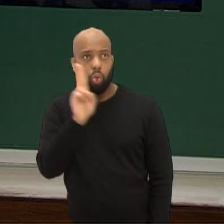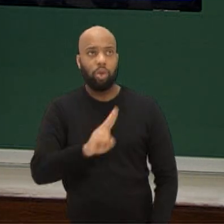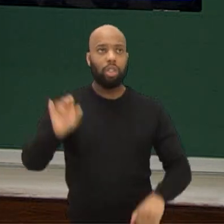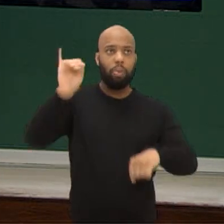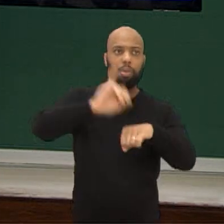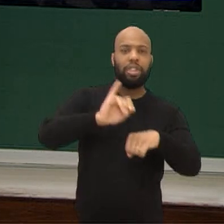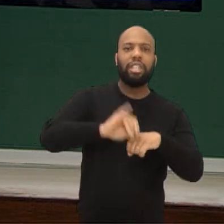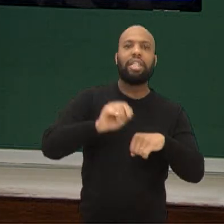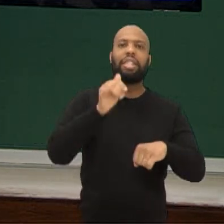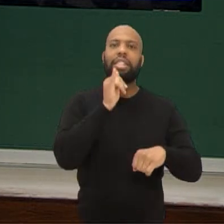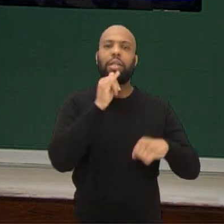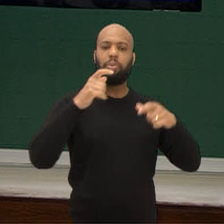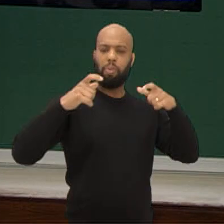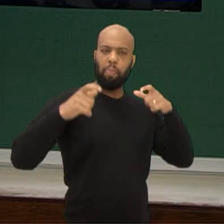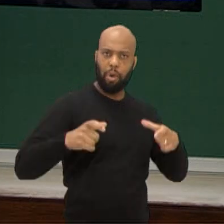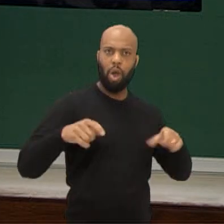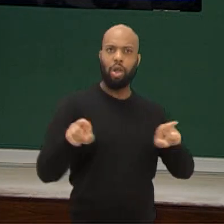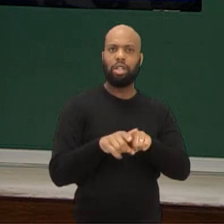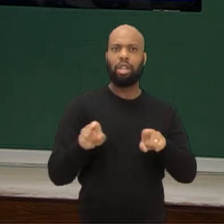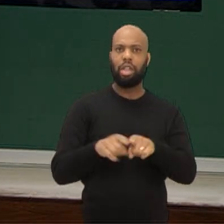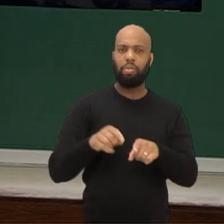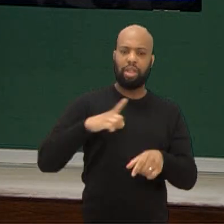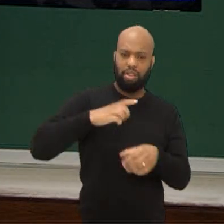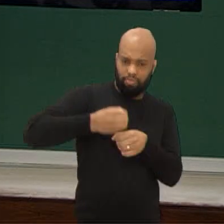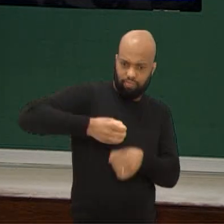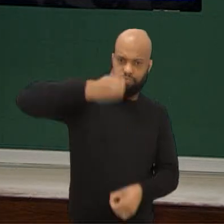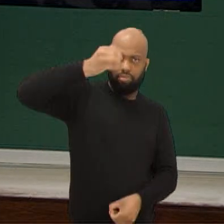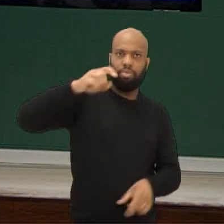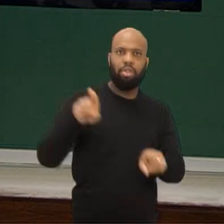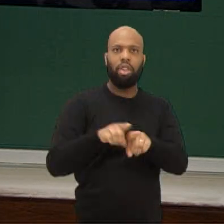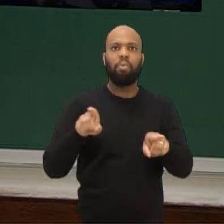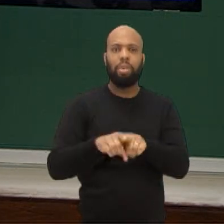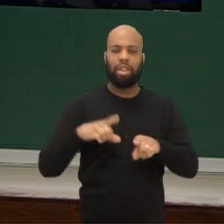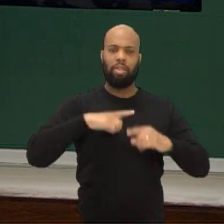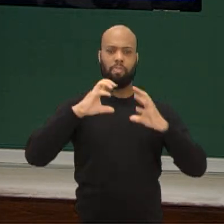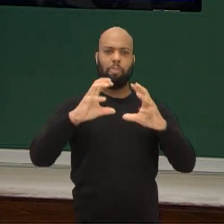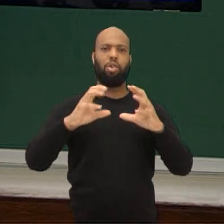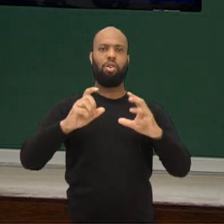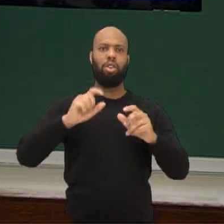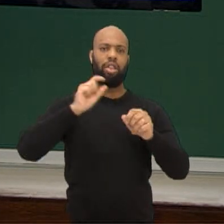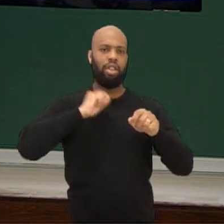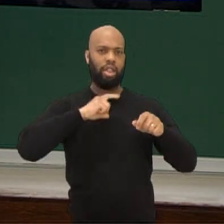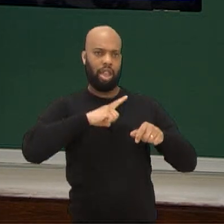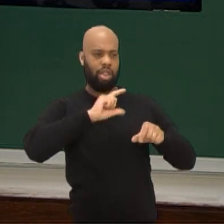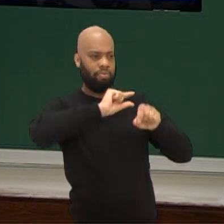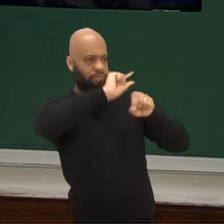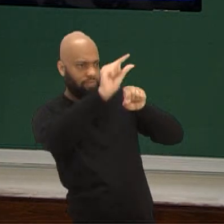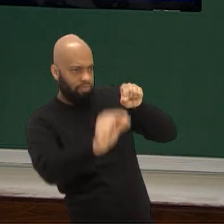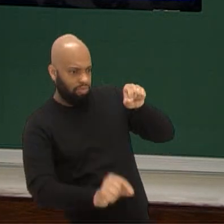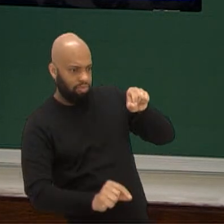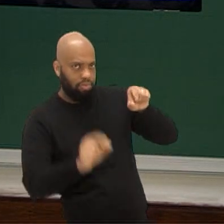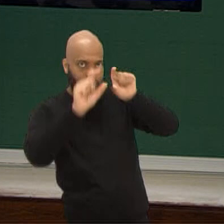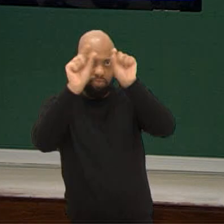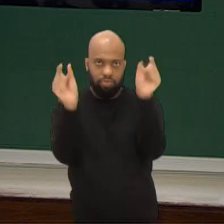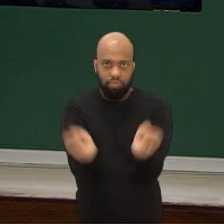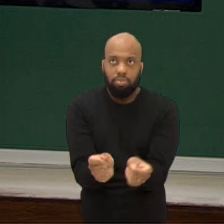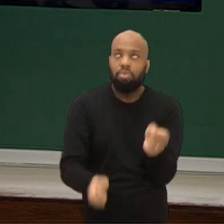objetos como pratos, swings, bolas, clavas, diabos e aros? Será que tudo isso entra